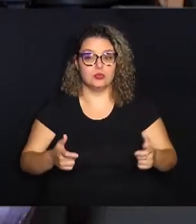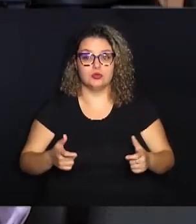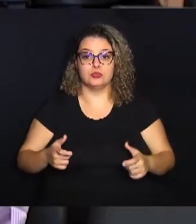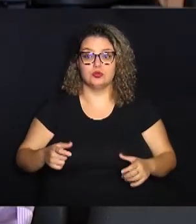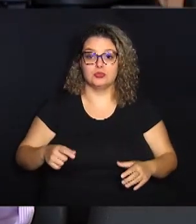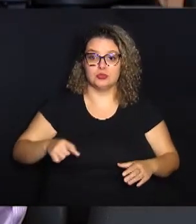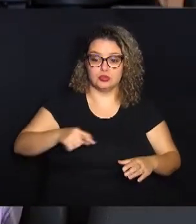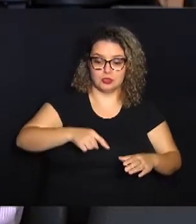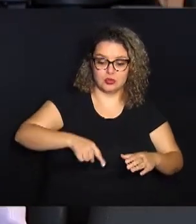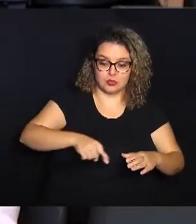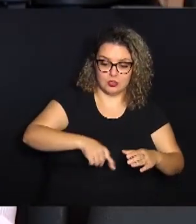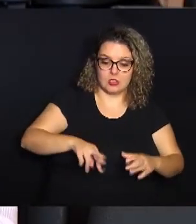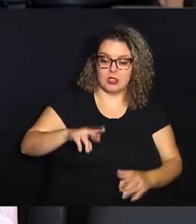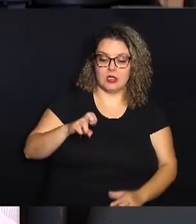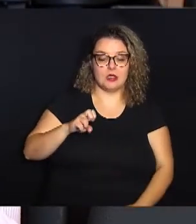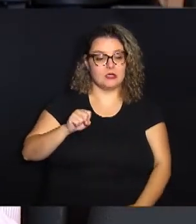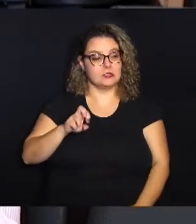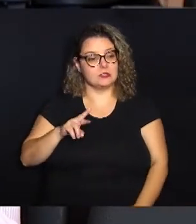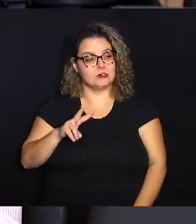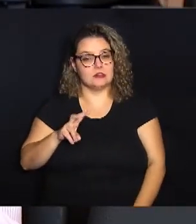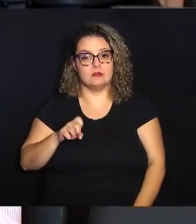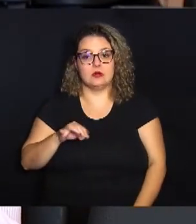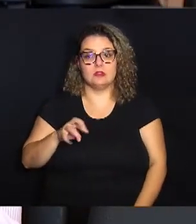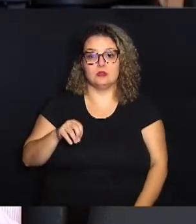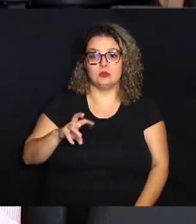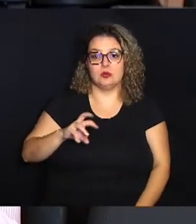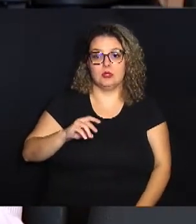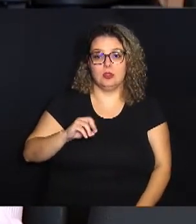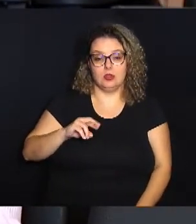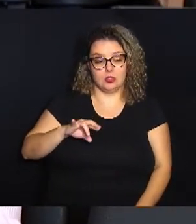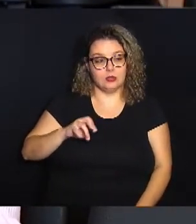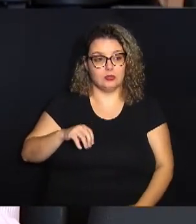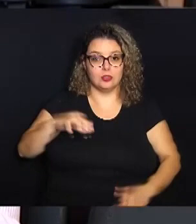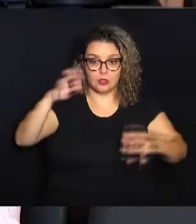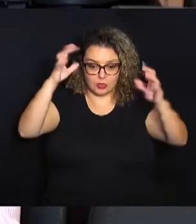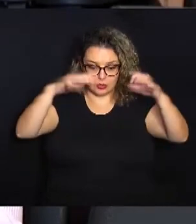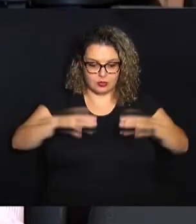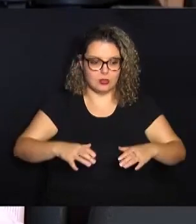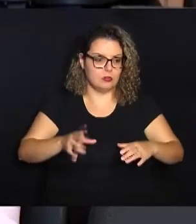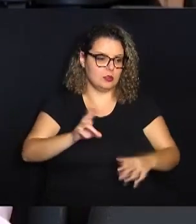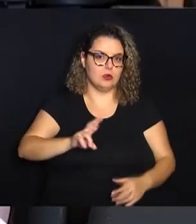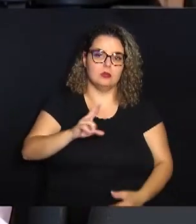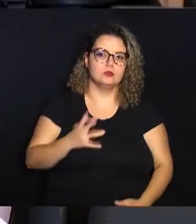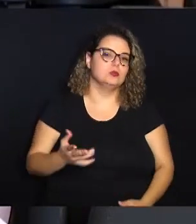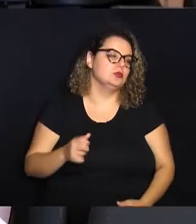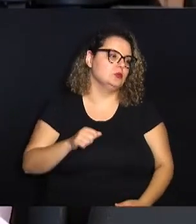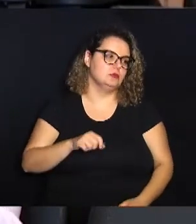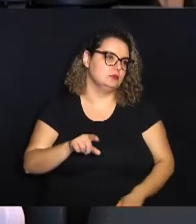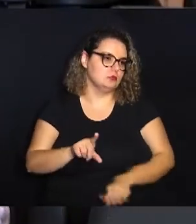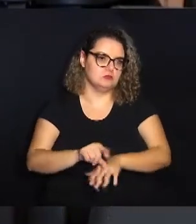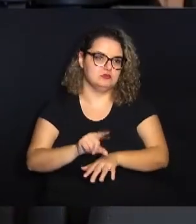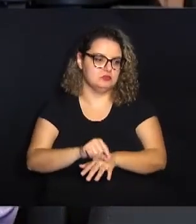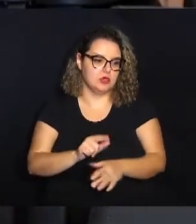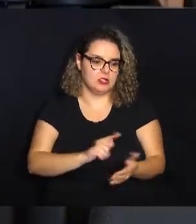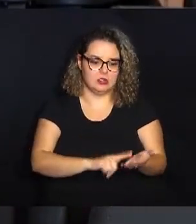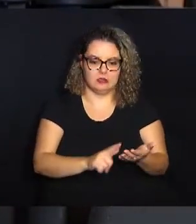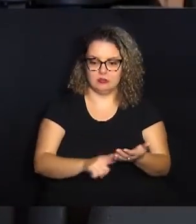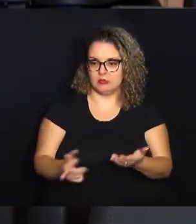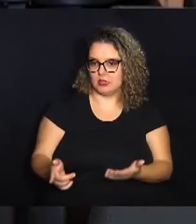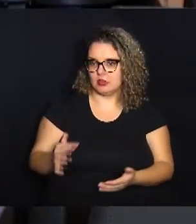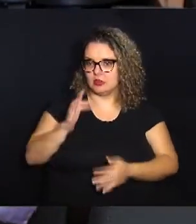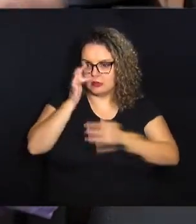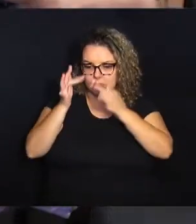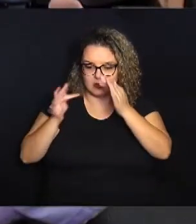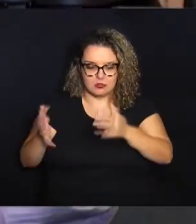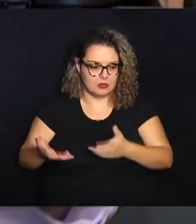reservatórios para absorção das águas pluviais para um uso alternativo ali, para lavar